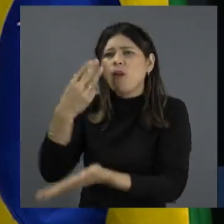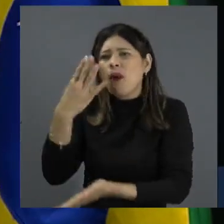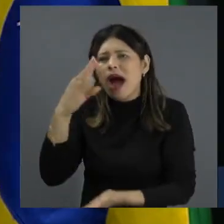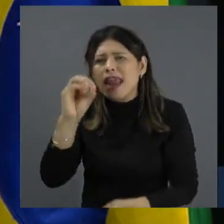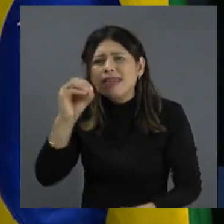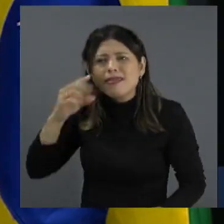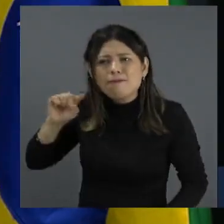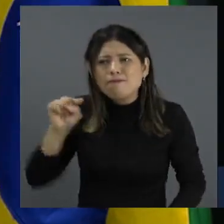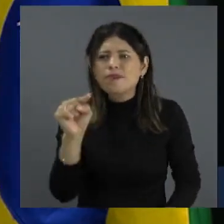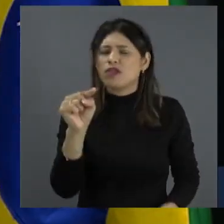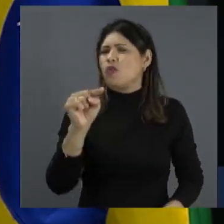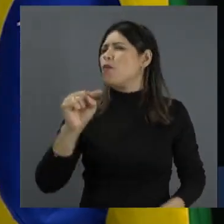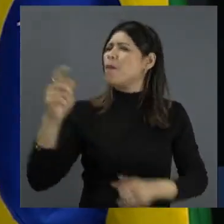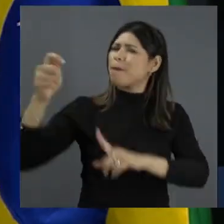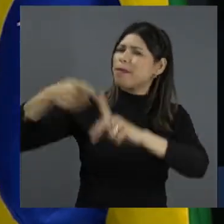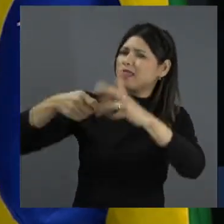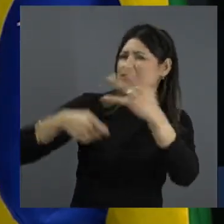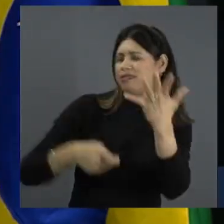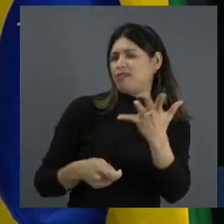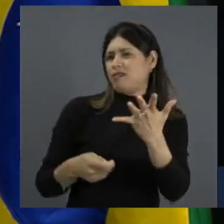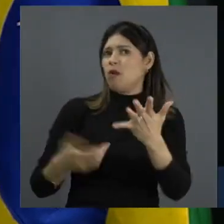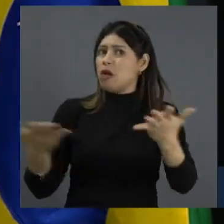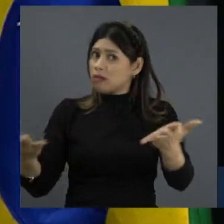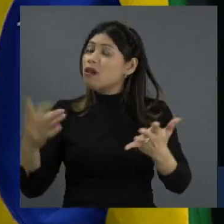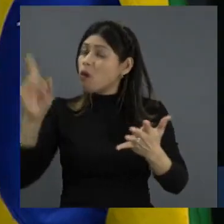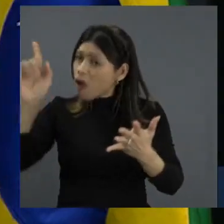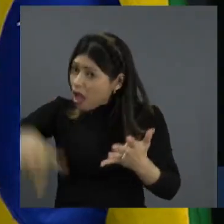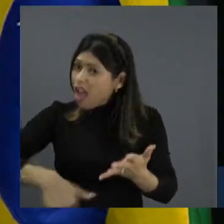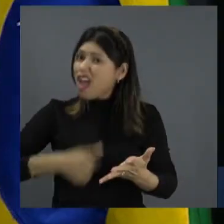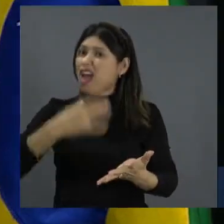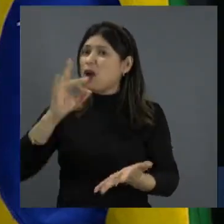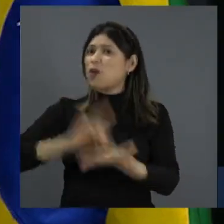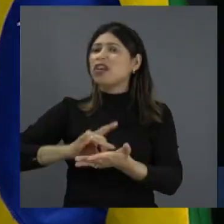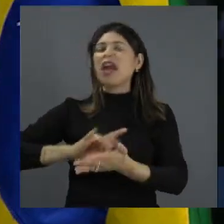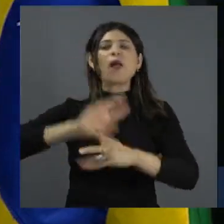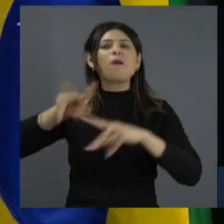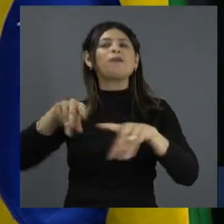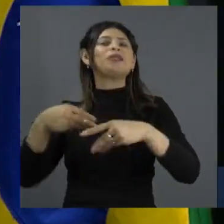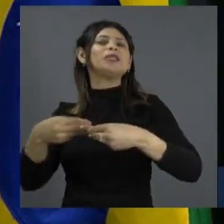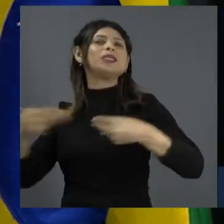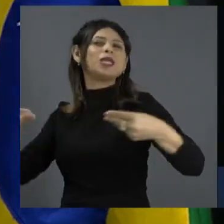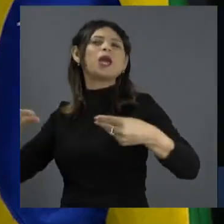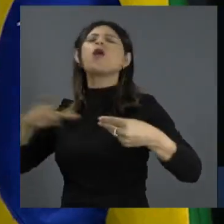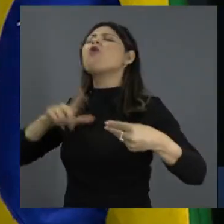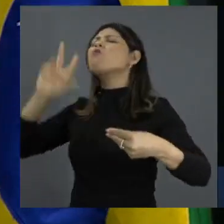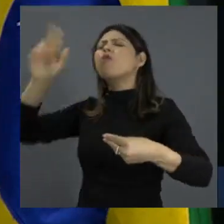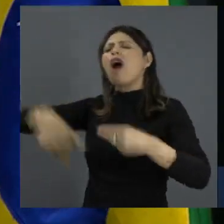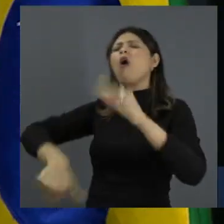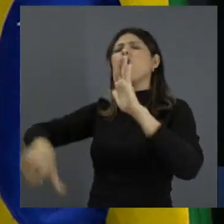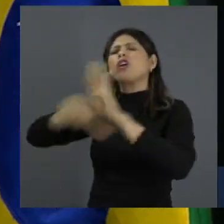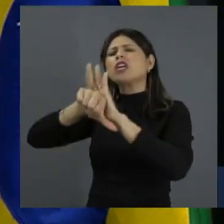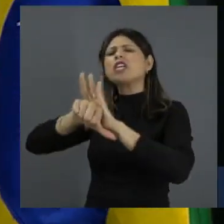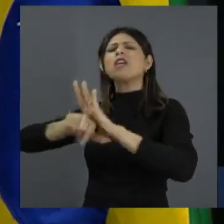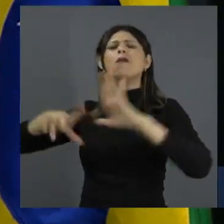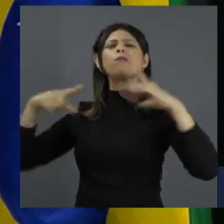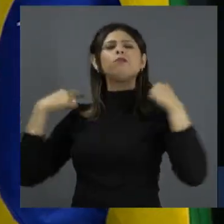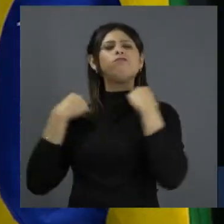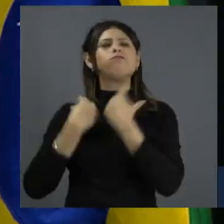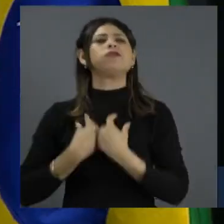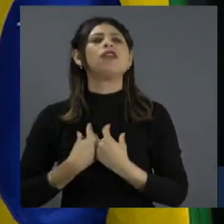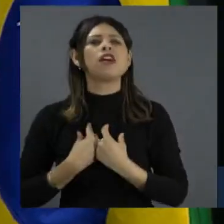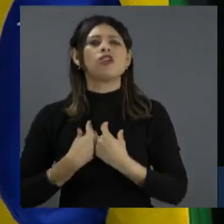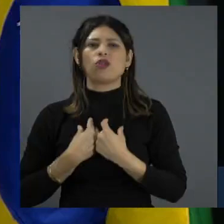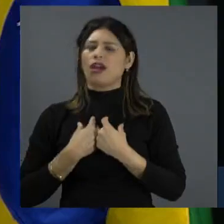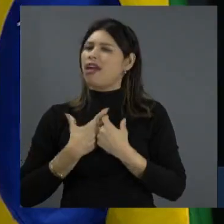por mês. Ou seja, é na realidade um prêmio ao chamado crime do colarinho